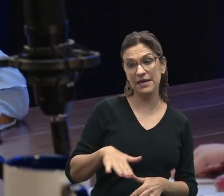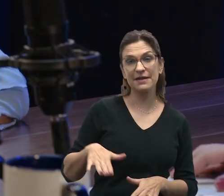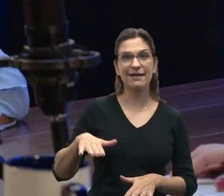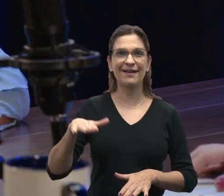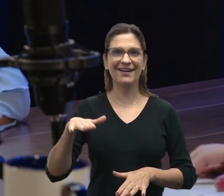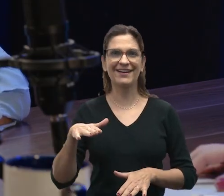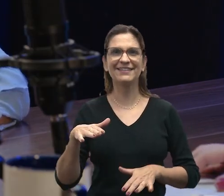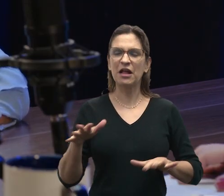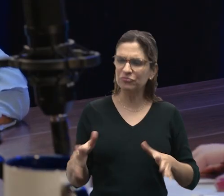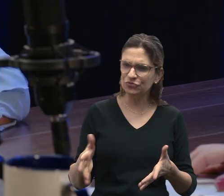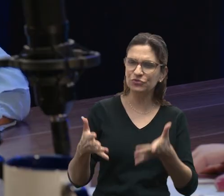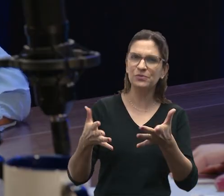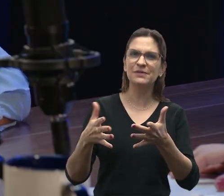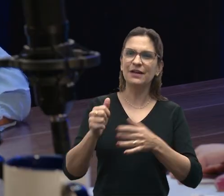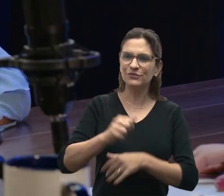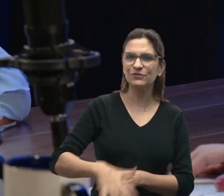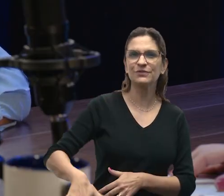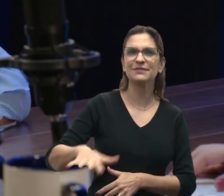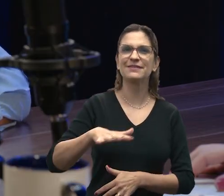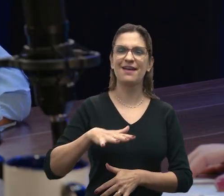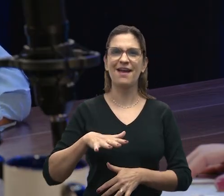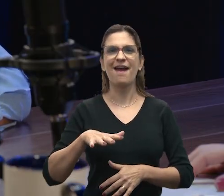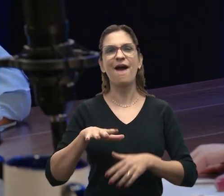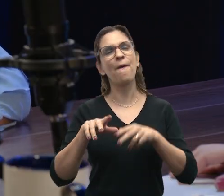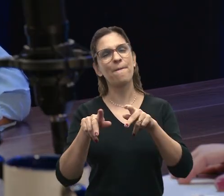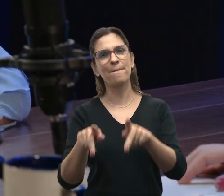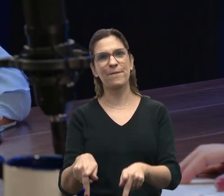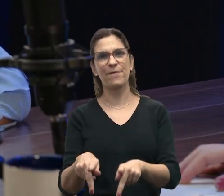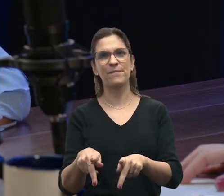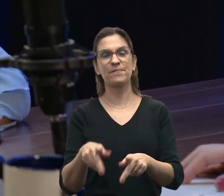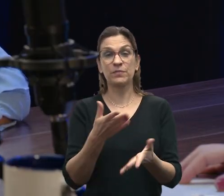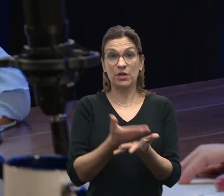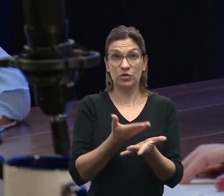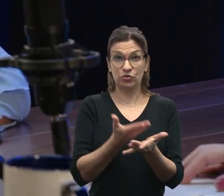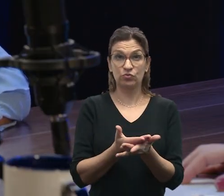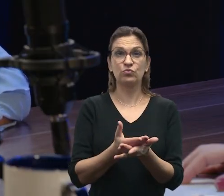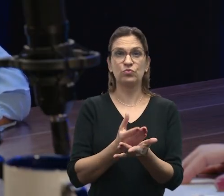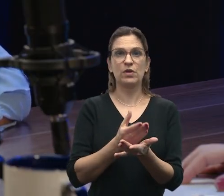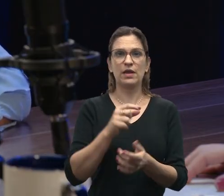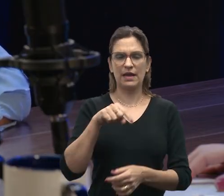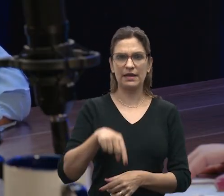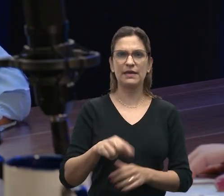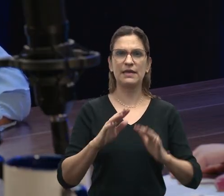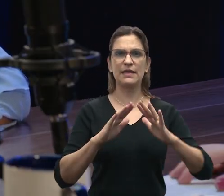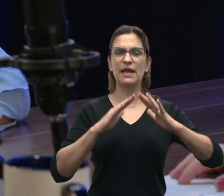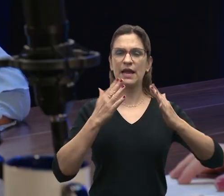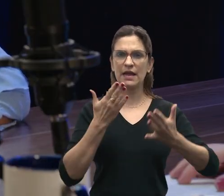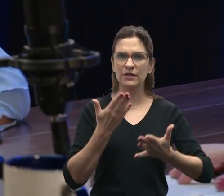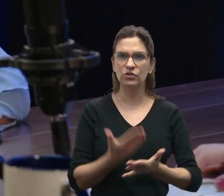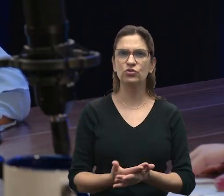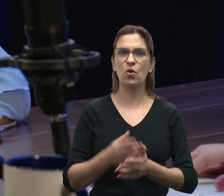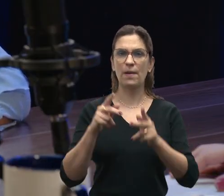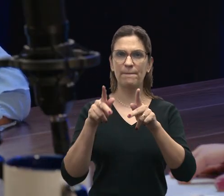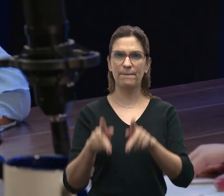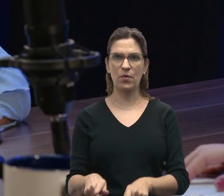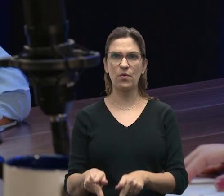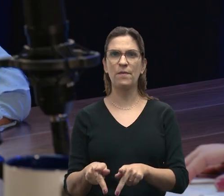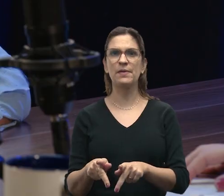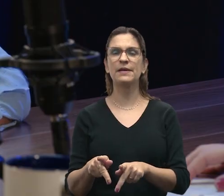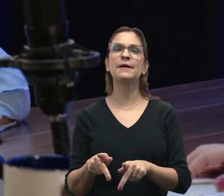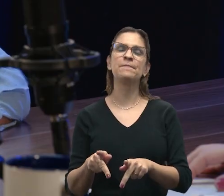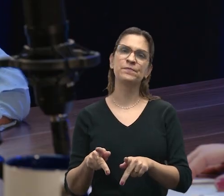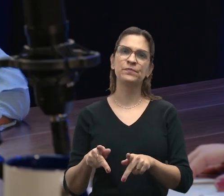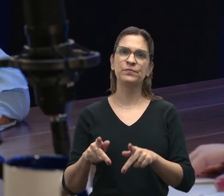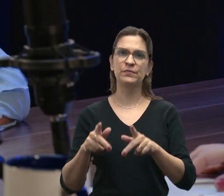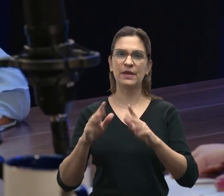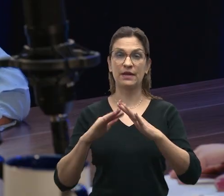participação social, popular e tal. Eu estudei aqui em Campo Grande nas escolas públicas, né? Eu estudei na Vila Carlota,